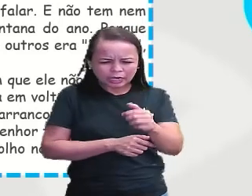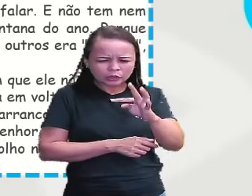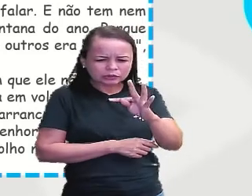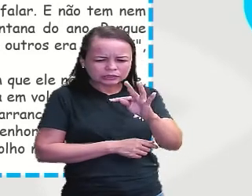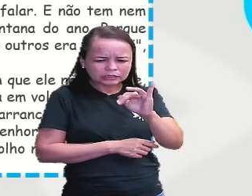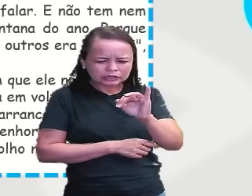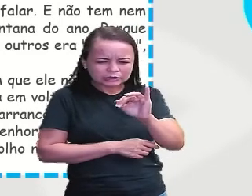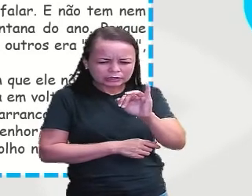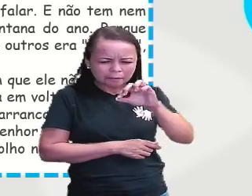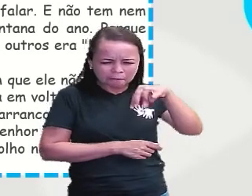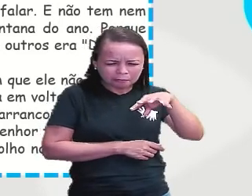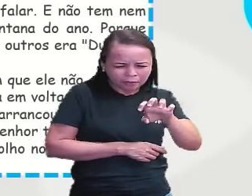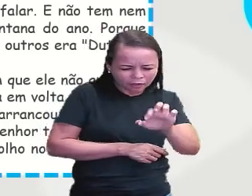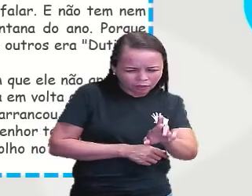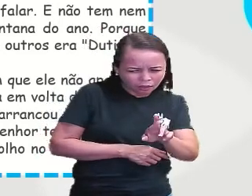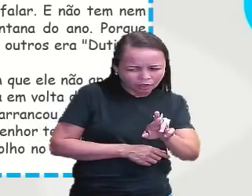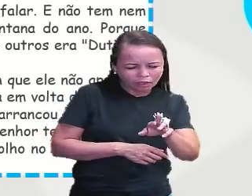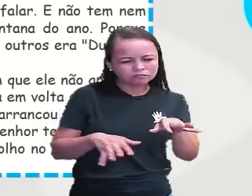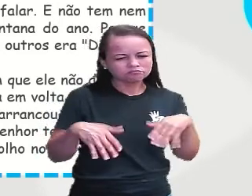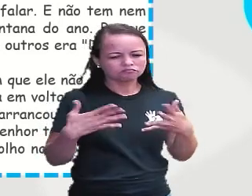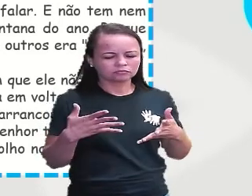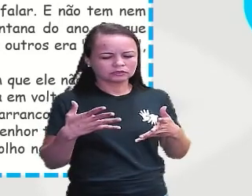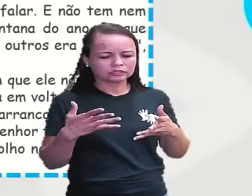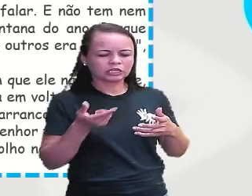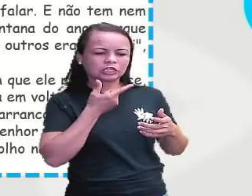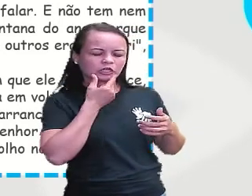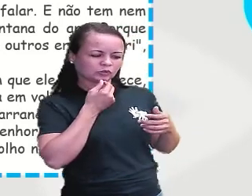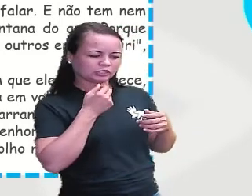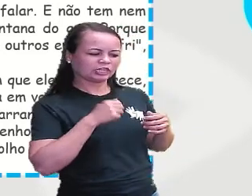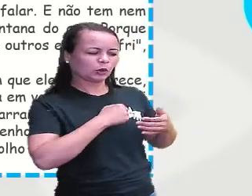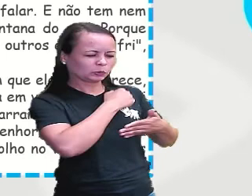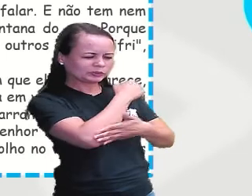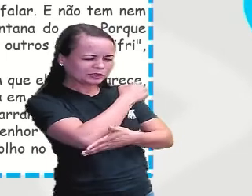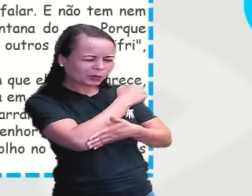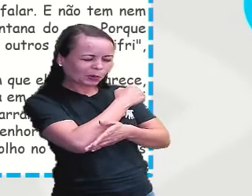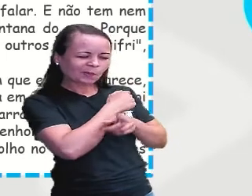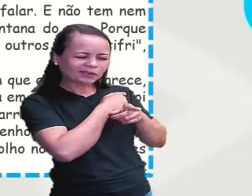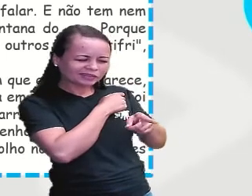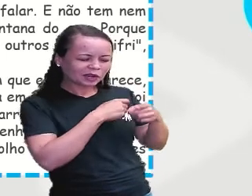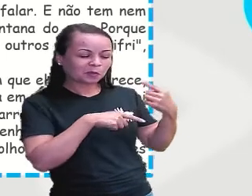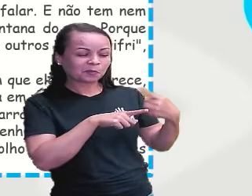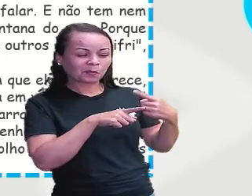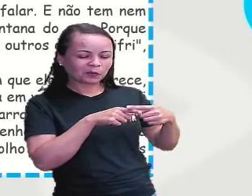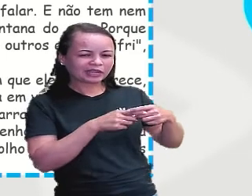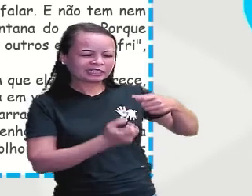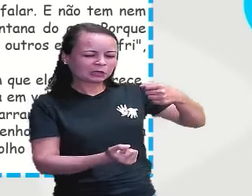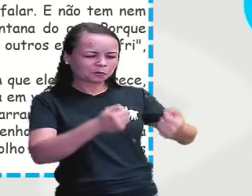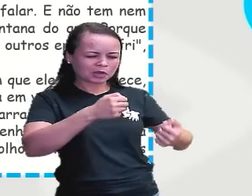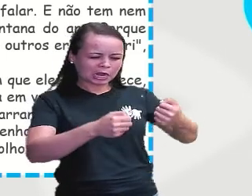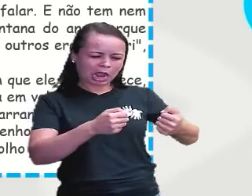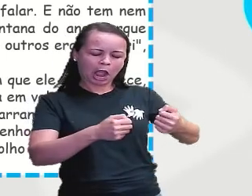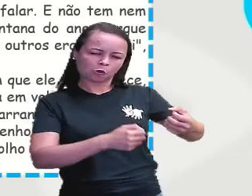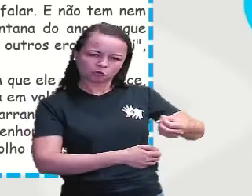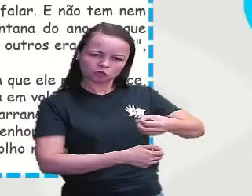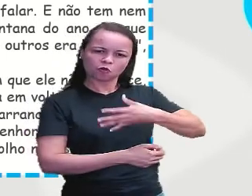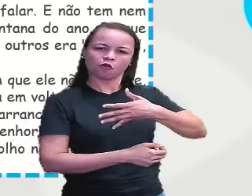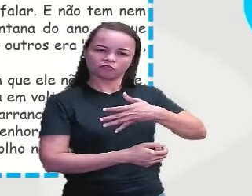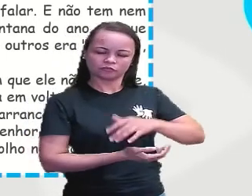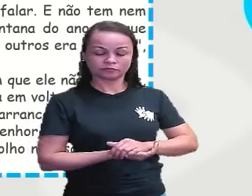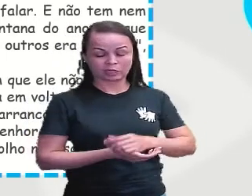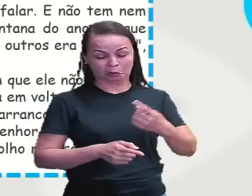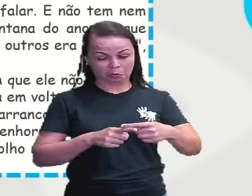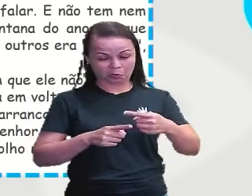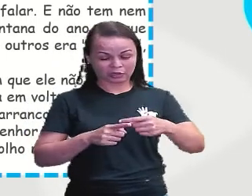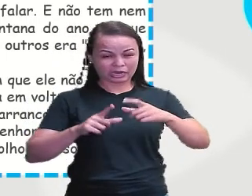Castelo, impávido, tinha ciúmes dele. Porque ele tinha um Santana do ano. Porque comprara a